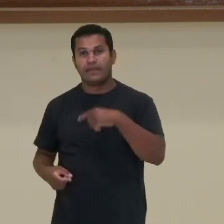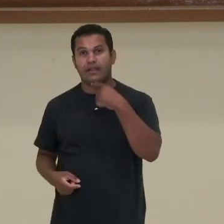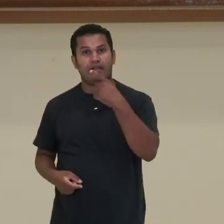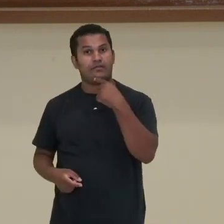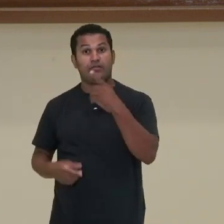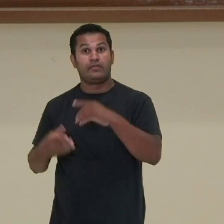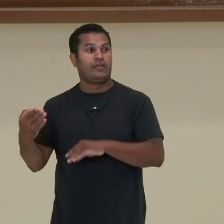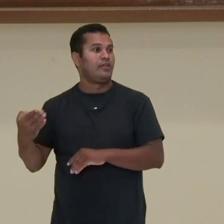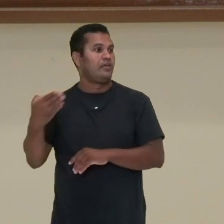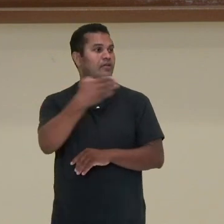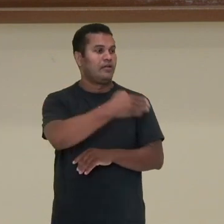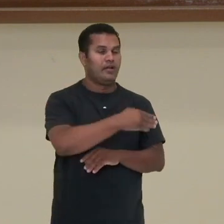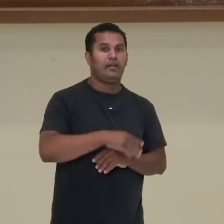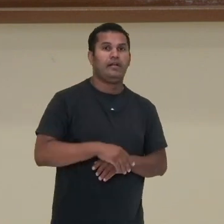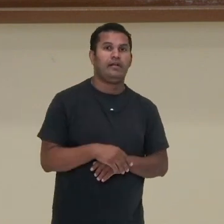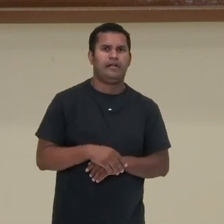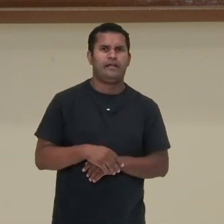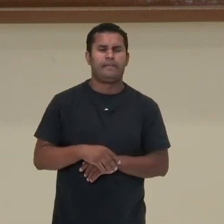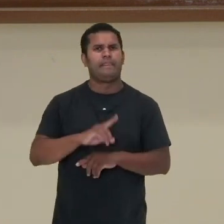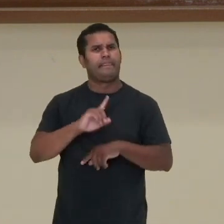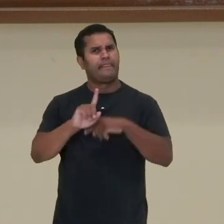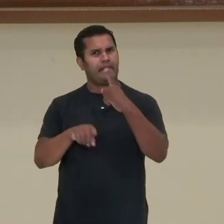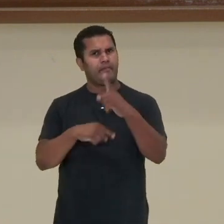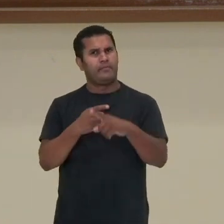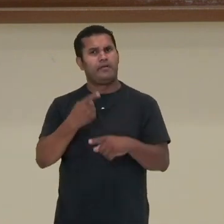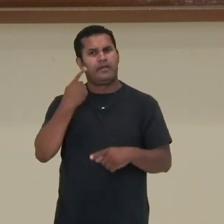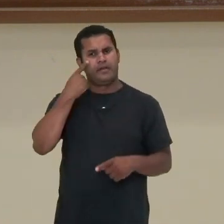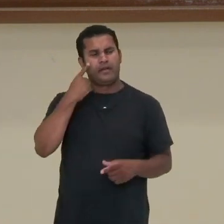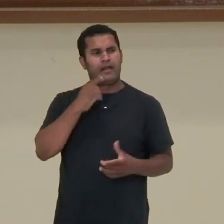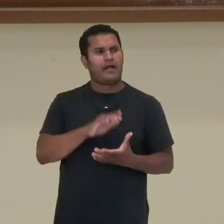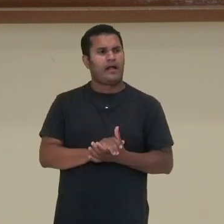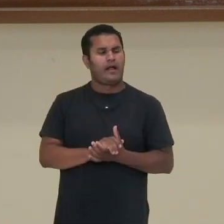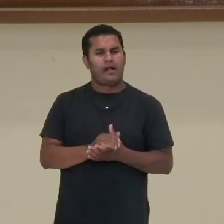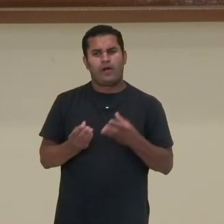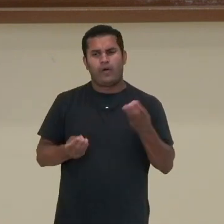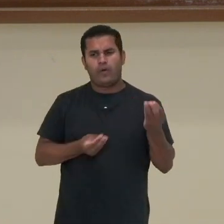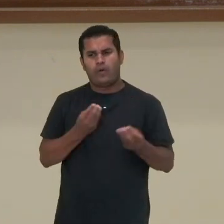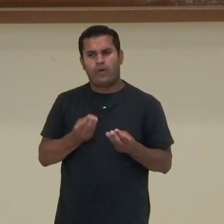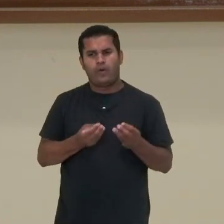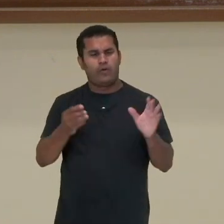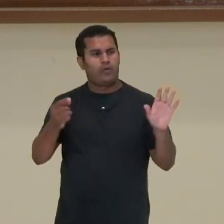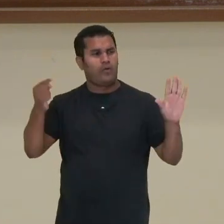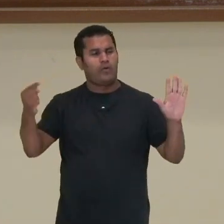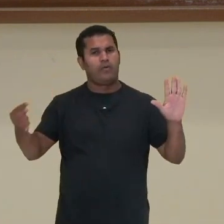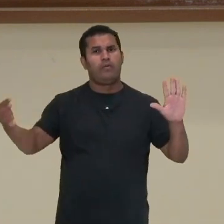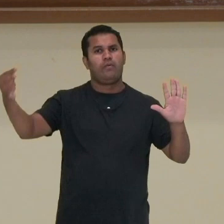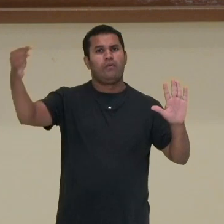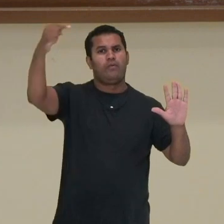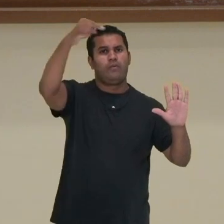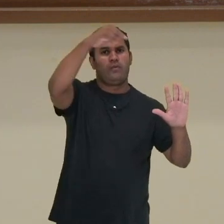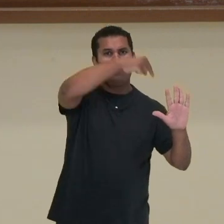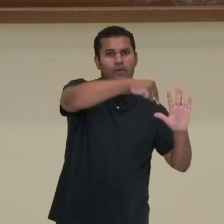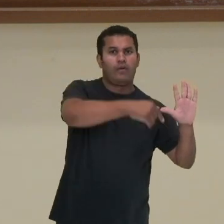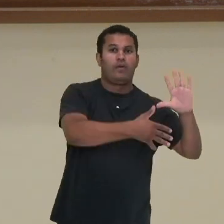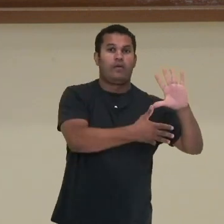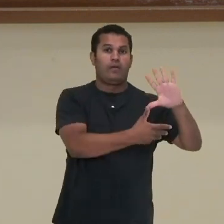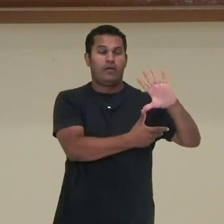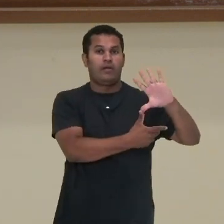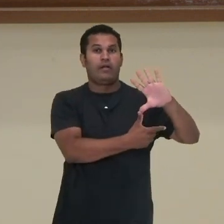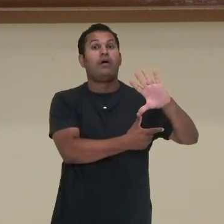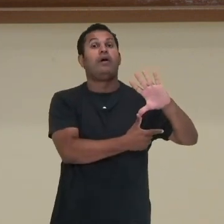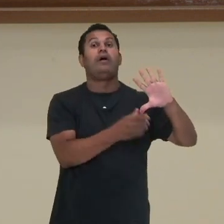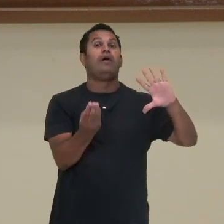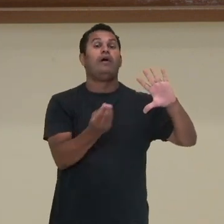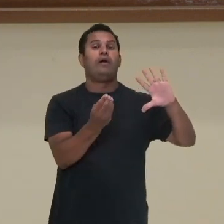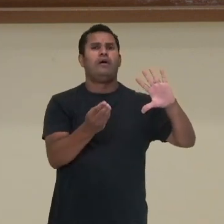por terra era quase impossível chegar às Índias, que eles teriam sim que disputar o Oceano Atlântico com os